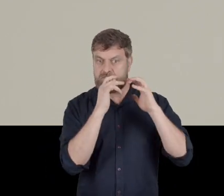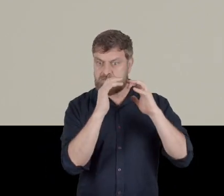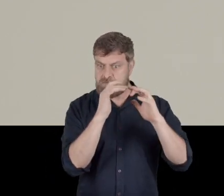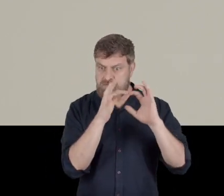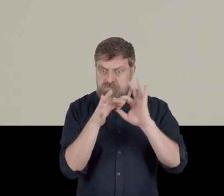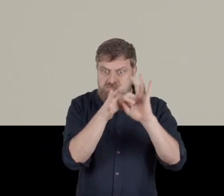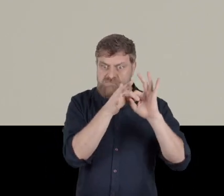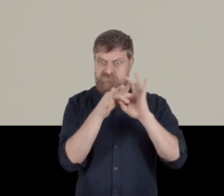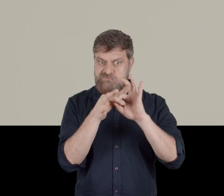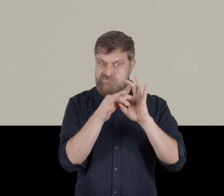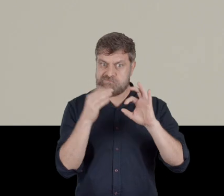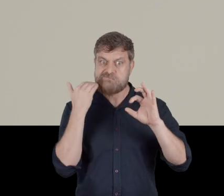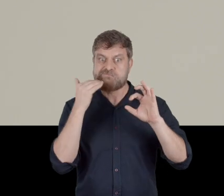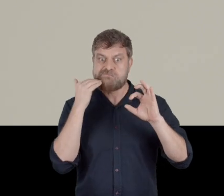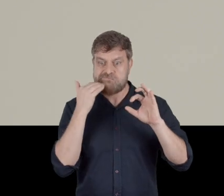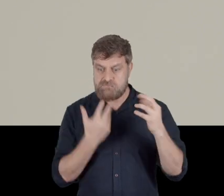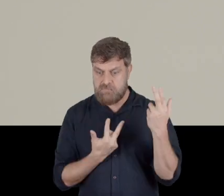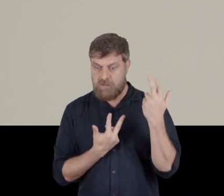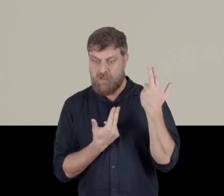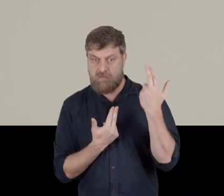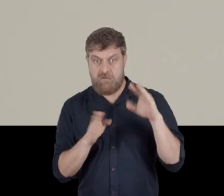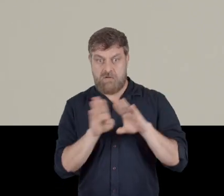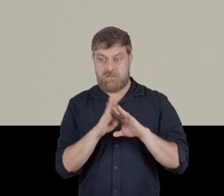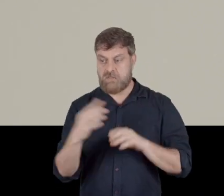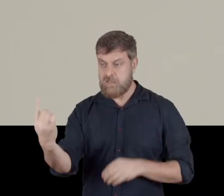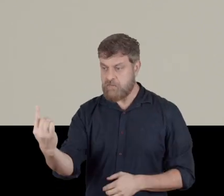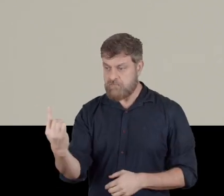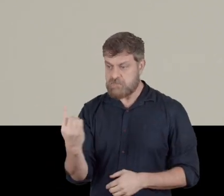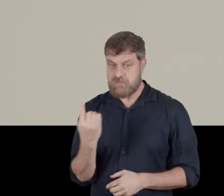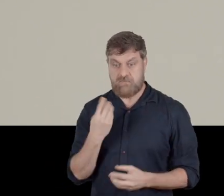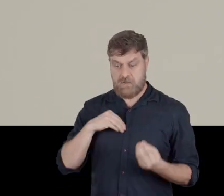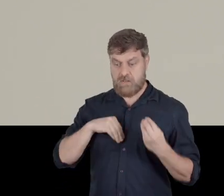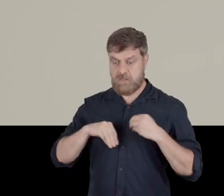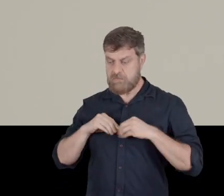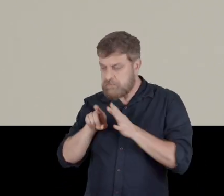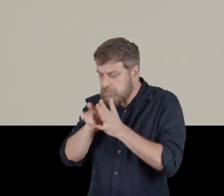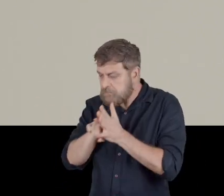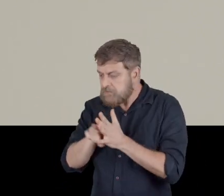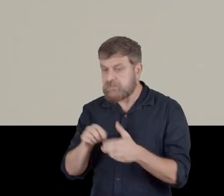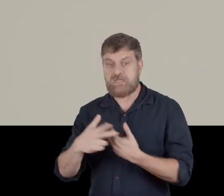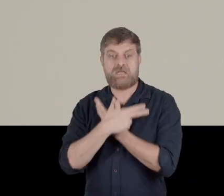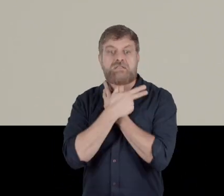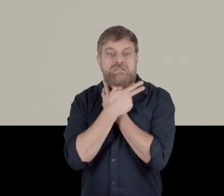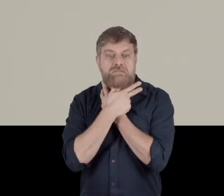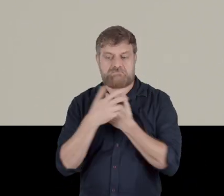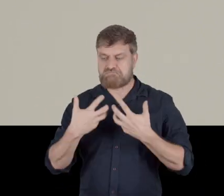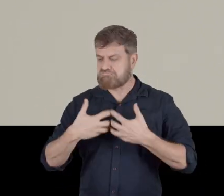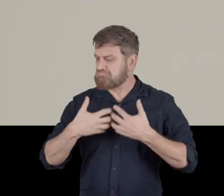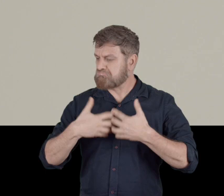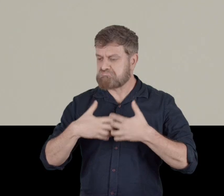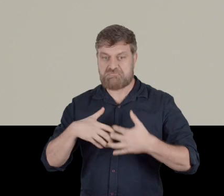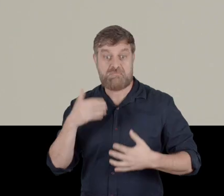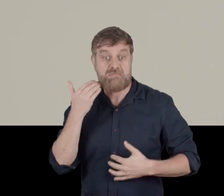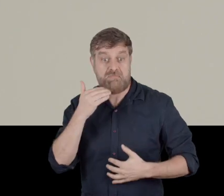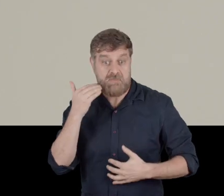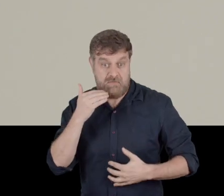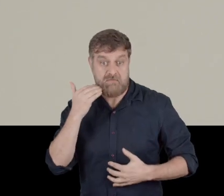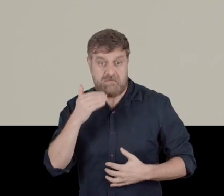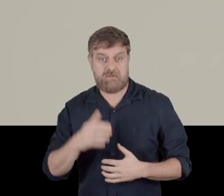cerebrais extremamente importantes. Existem casos que chegam para a gente de depressão, você vai ver uma alteração da tireoide.